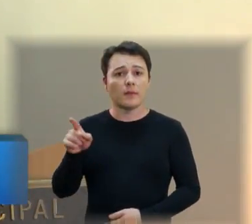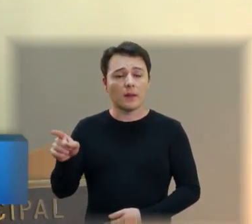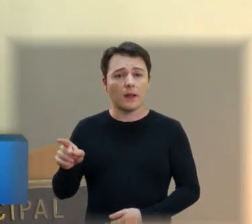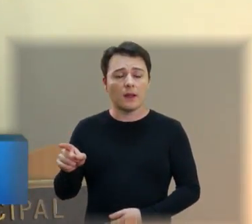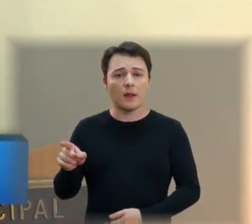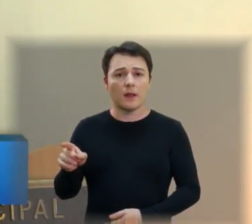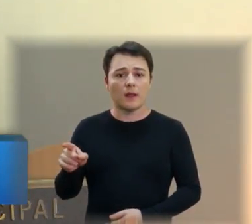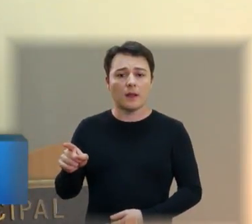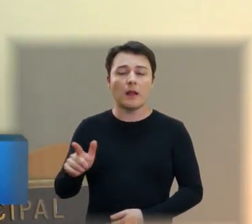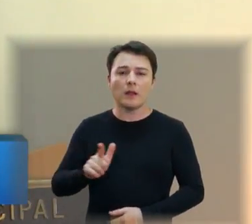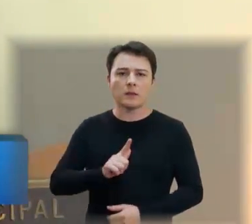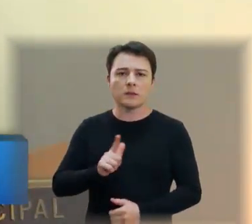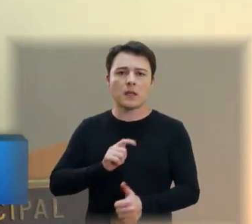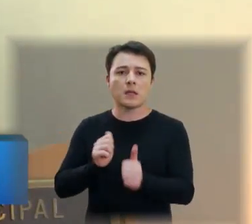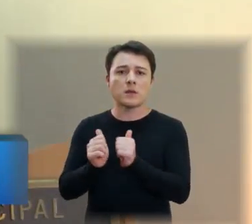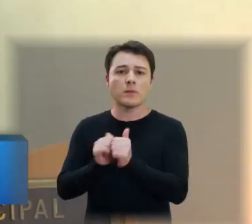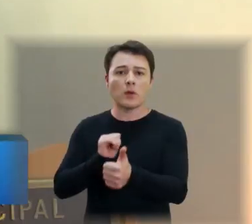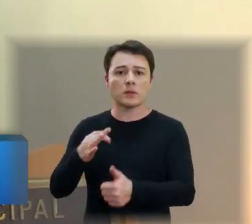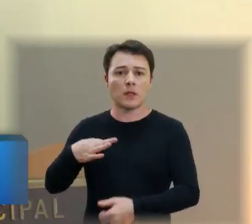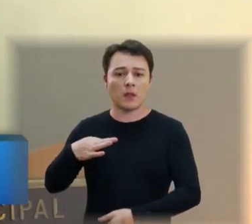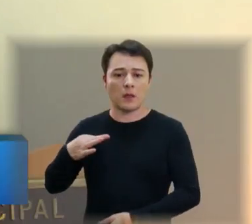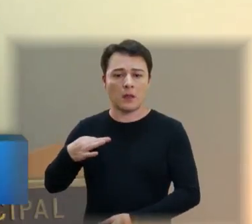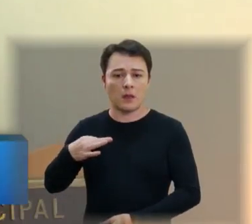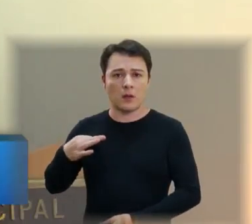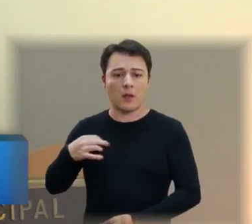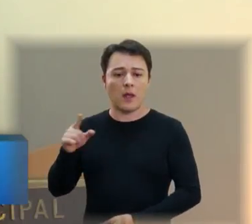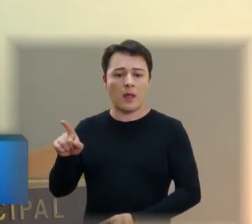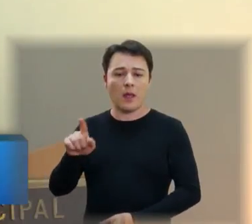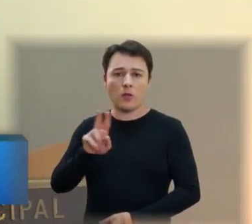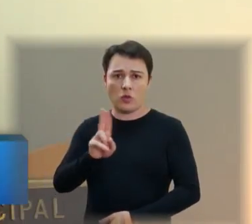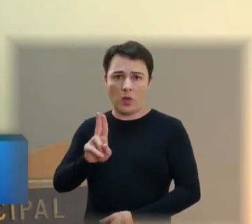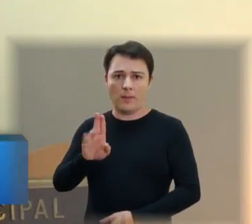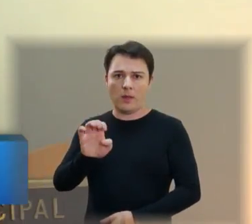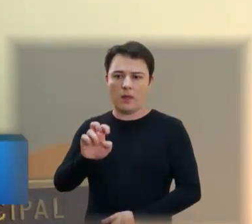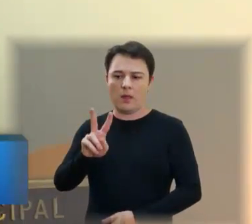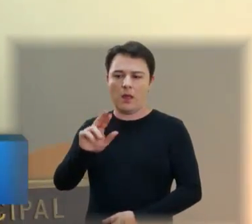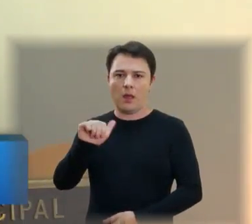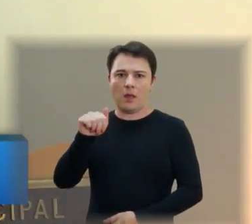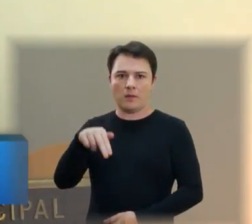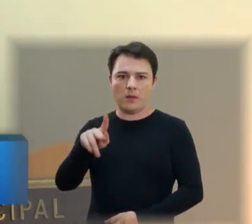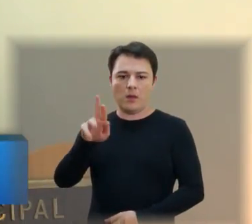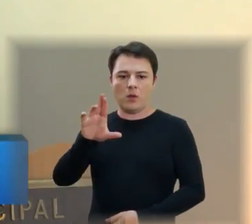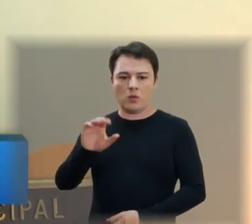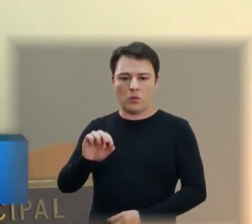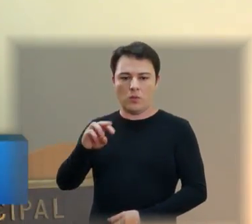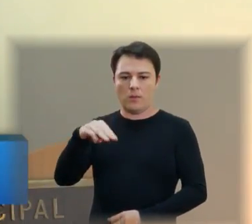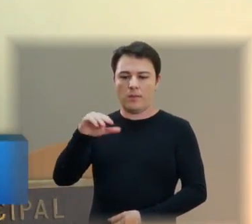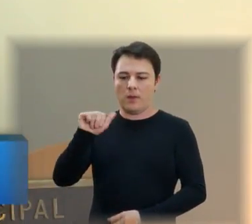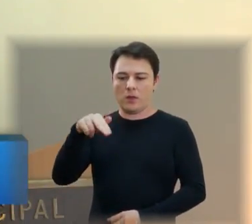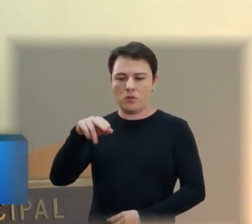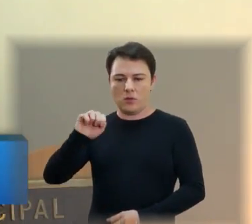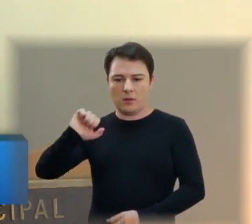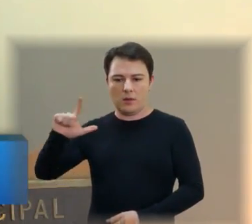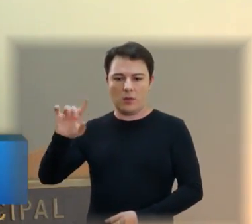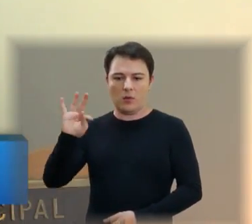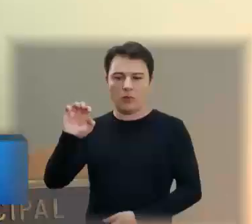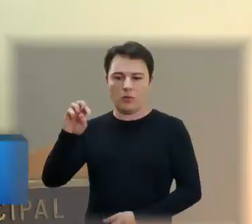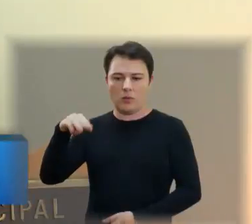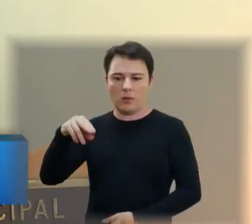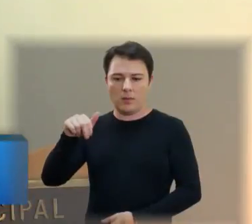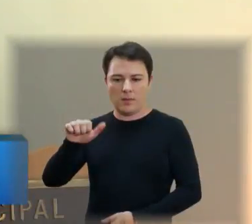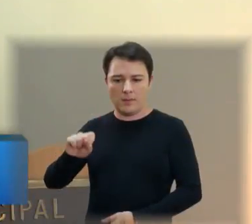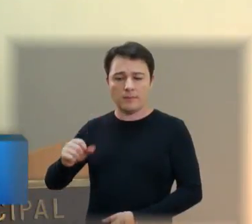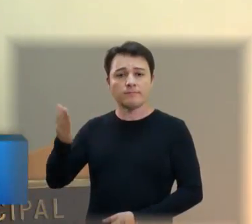ele jogava o esporte amador, ele chamava-se Evandro Manuel Tomás. Ainda criança, migrou do estado do